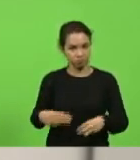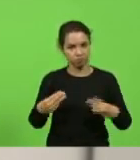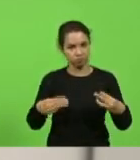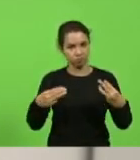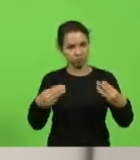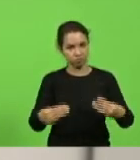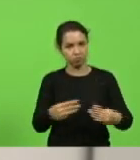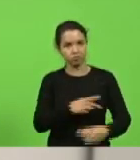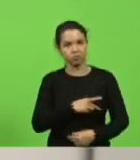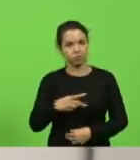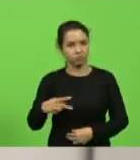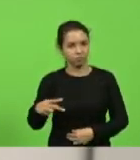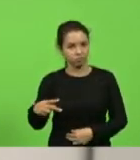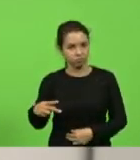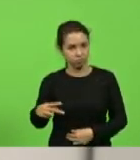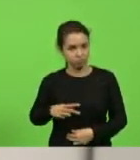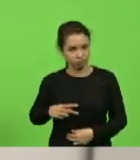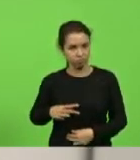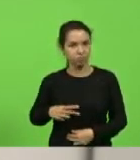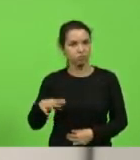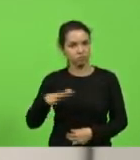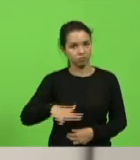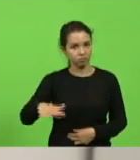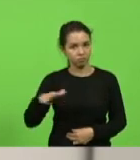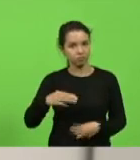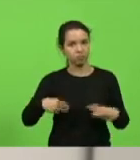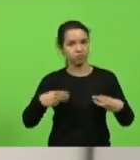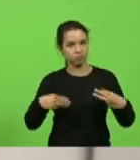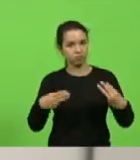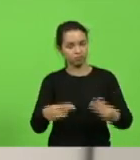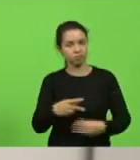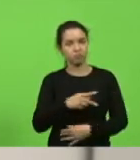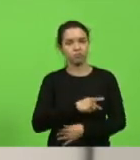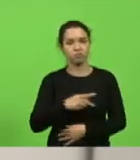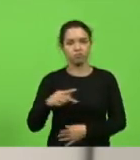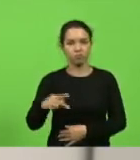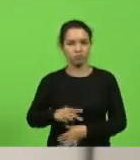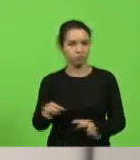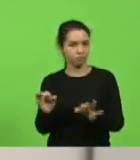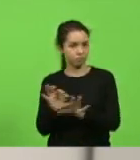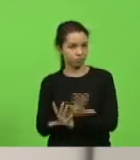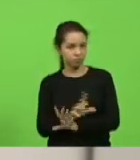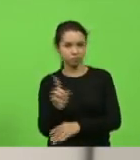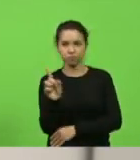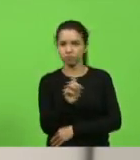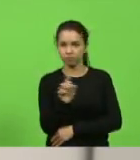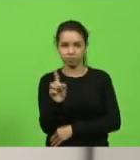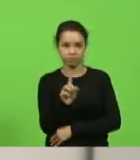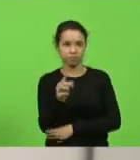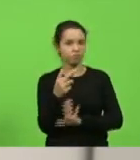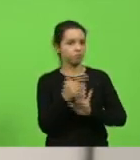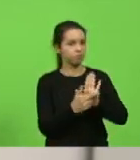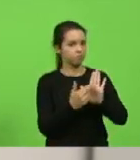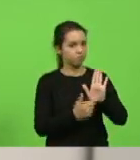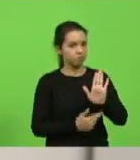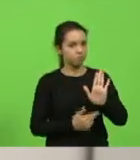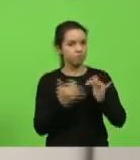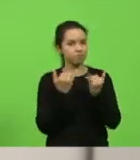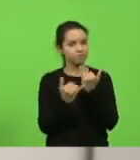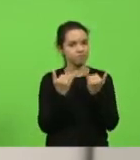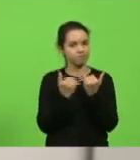está sedimentada no âmbito do Ministério Público Estadual. Ainda, no relatório parcial da Polícia